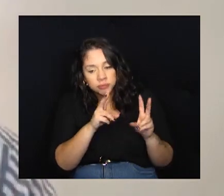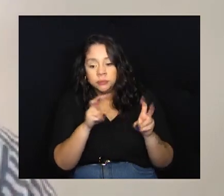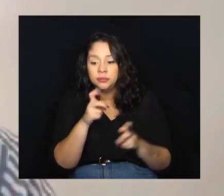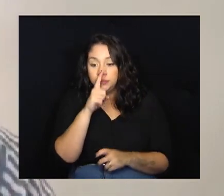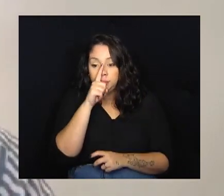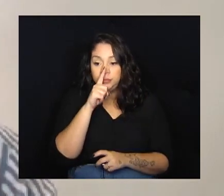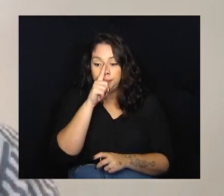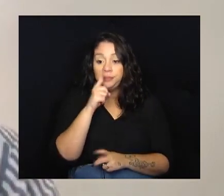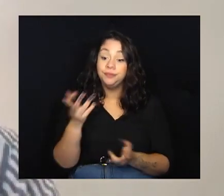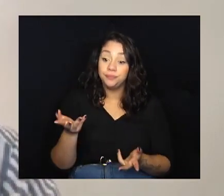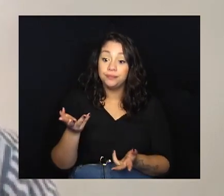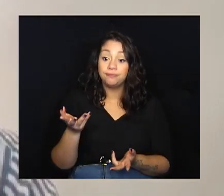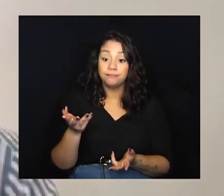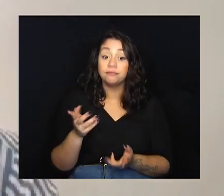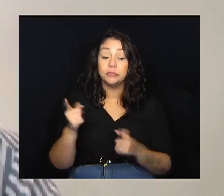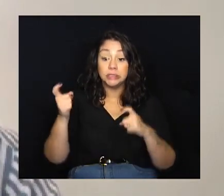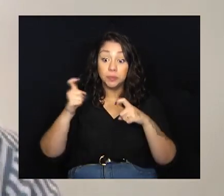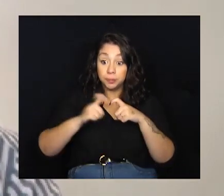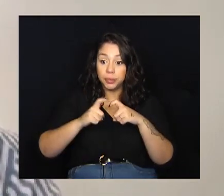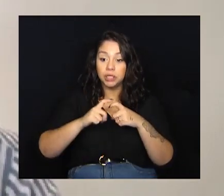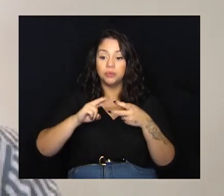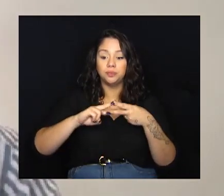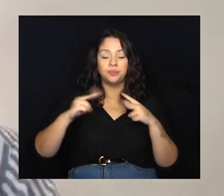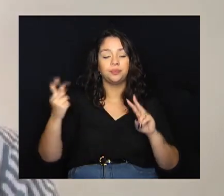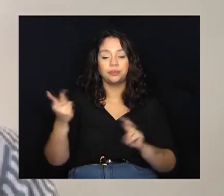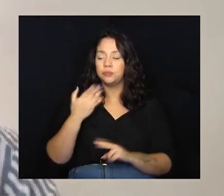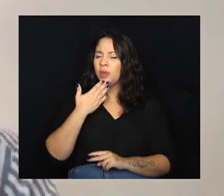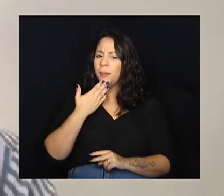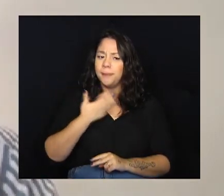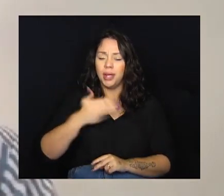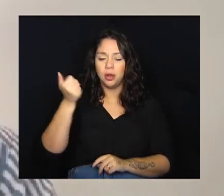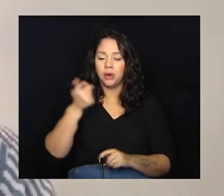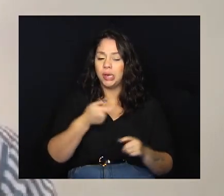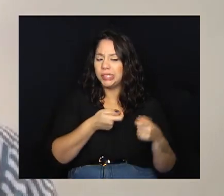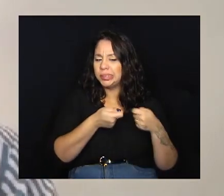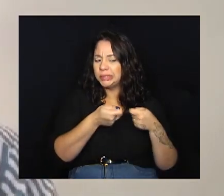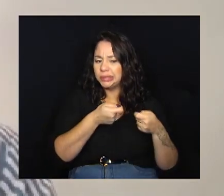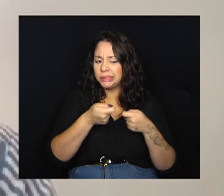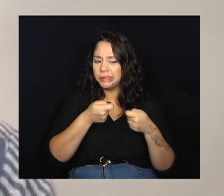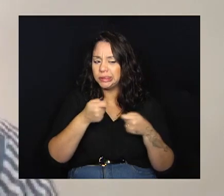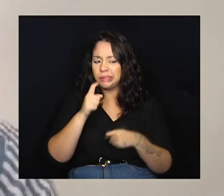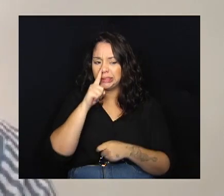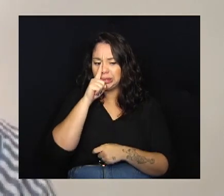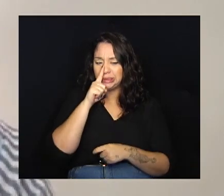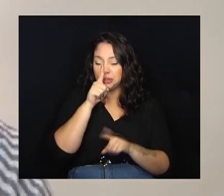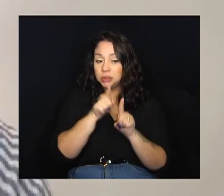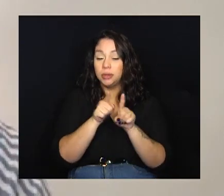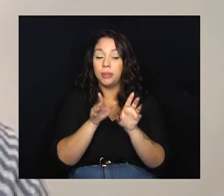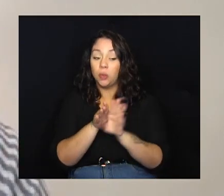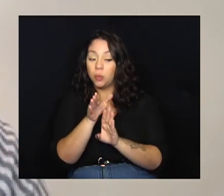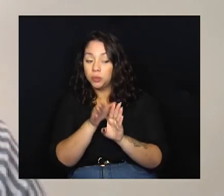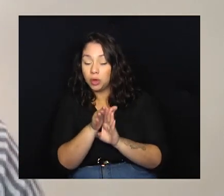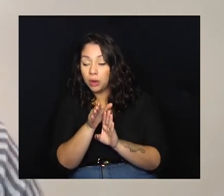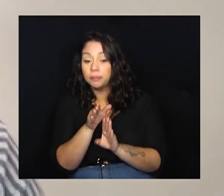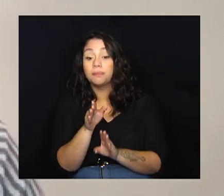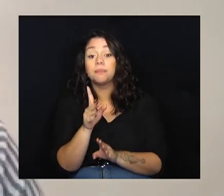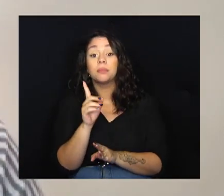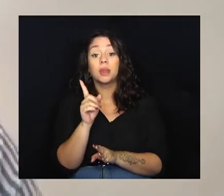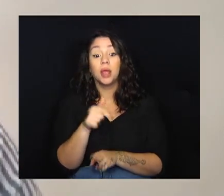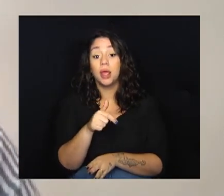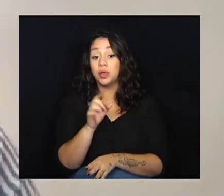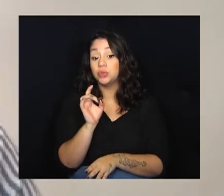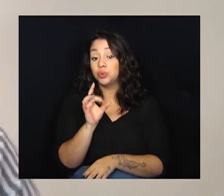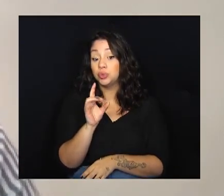o médico geneticista é o melhor médico para se gerenciar esse risco e fazer esse tipo de aconselhamento então é tudo uma questão de